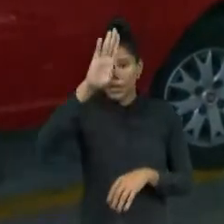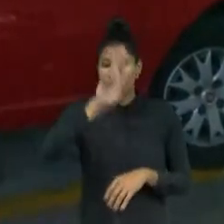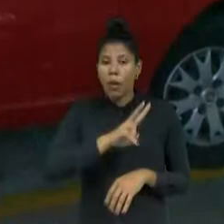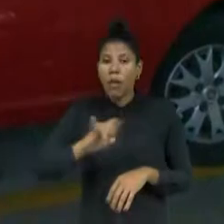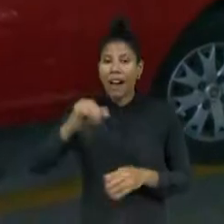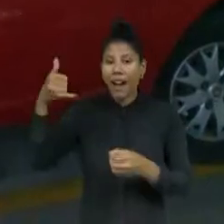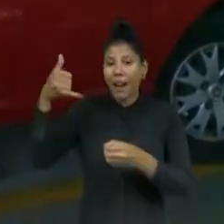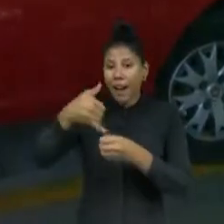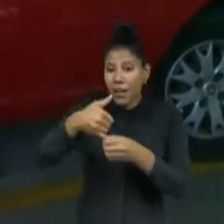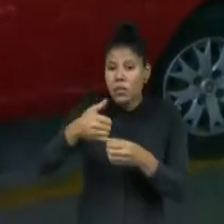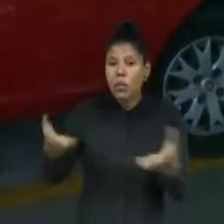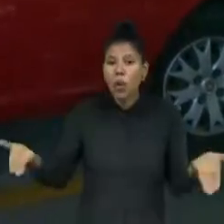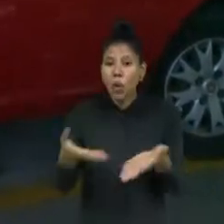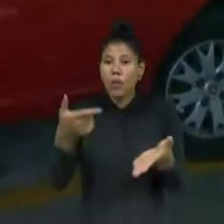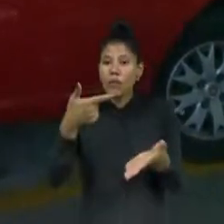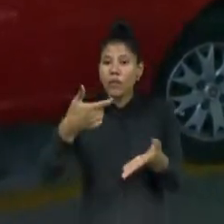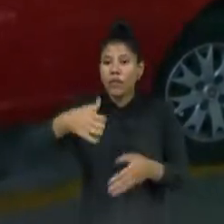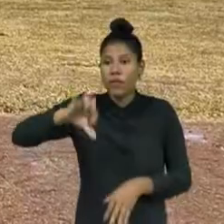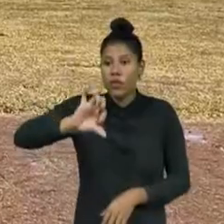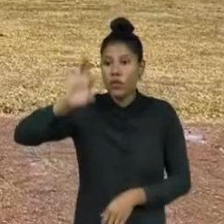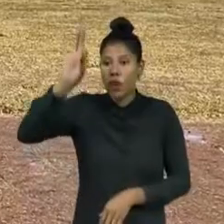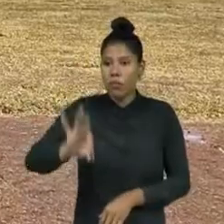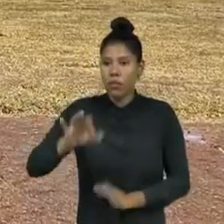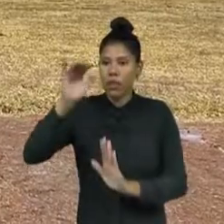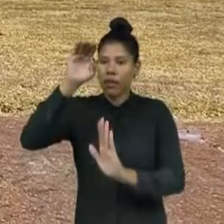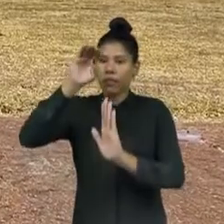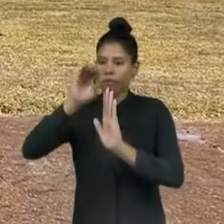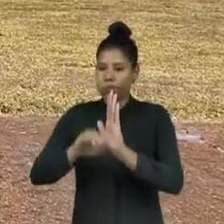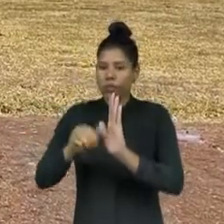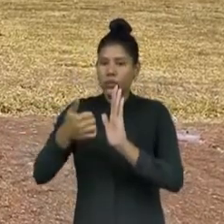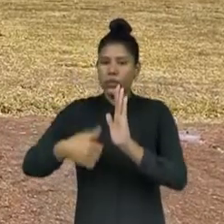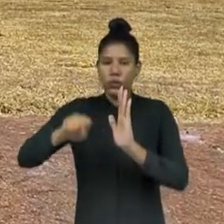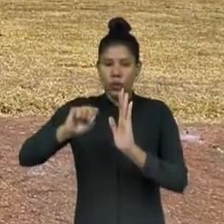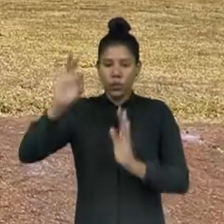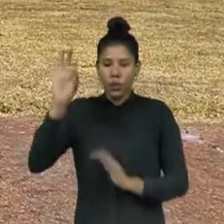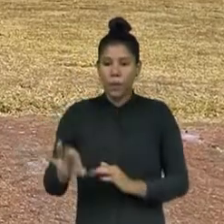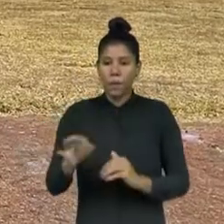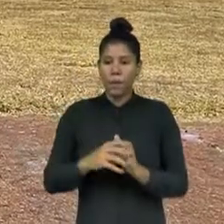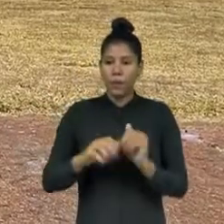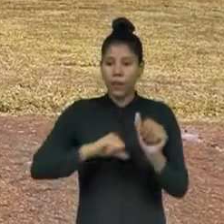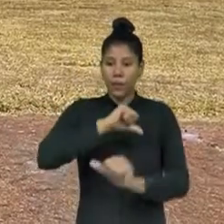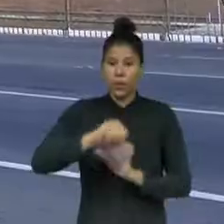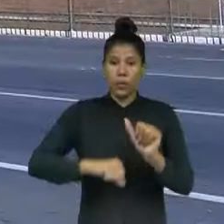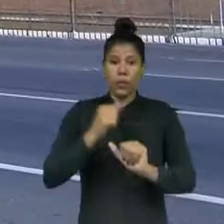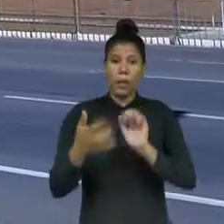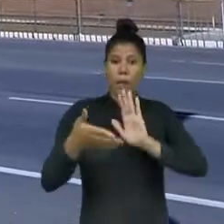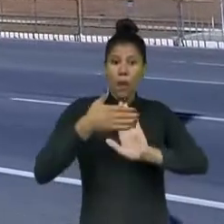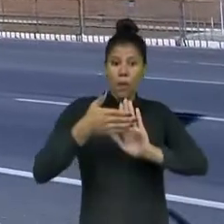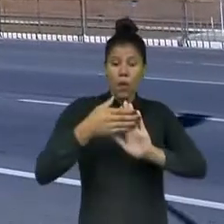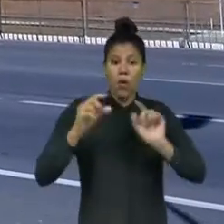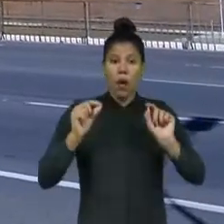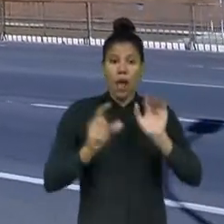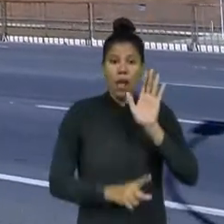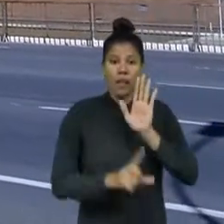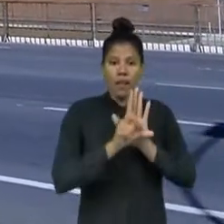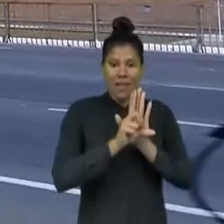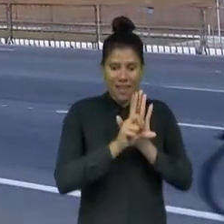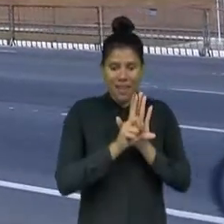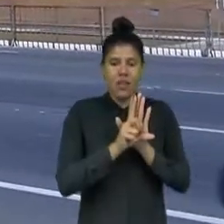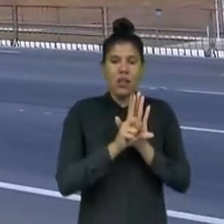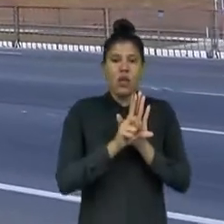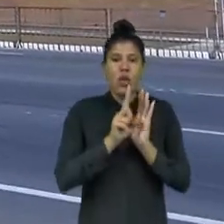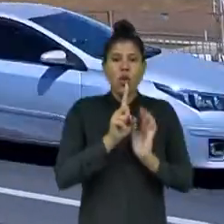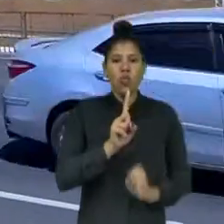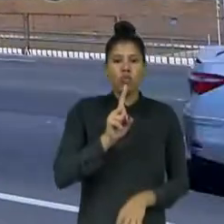gasolina, que hoje é de 29% no estado. Com a mudança, proposta com base na Lei Complementar 194, que foi aprovada